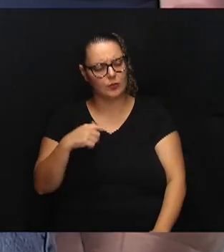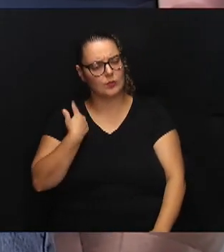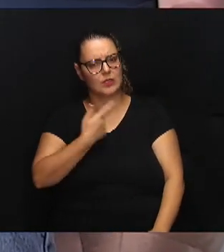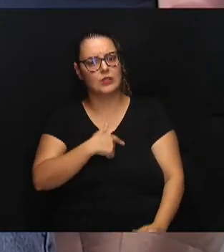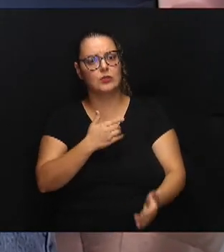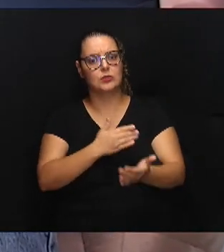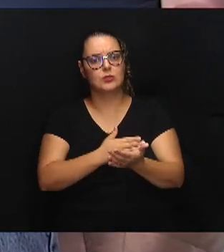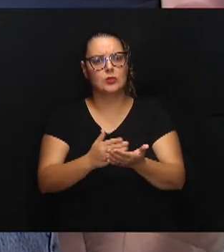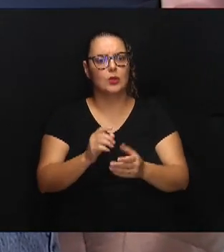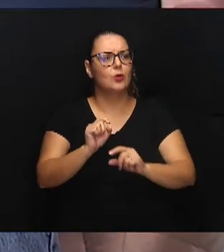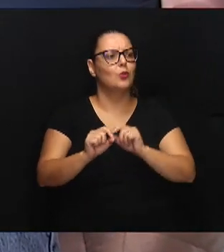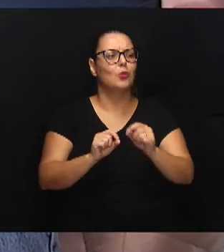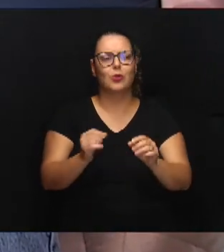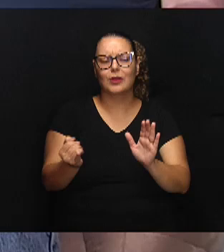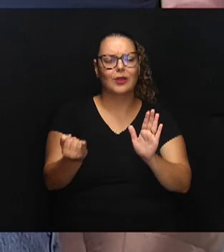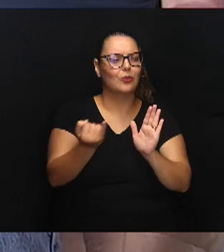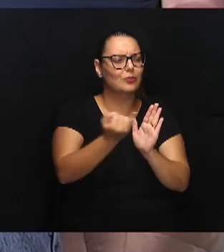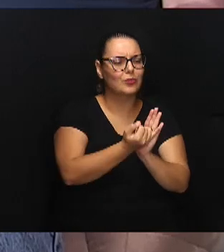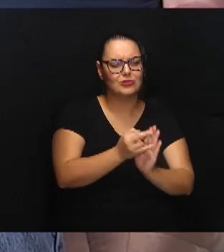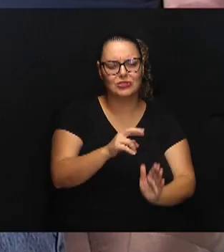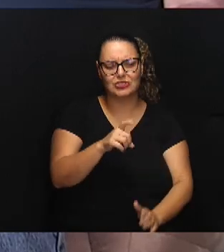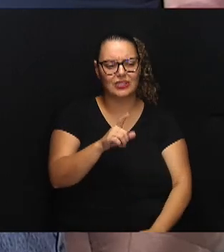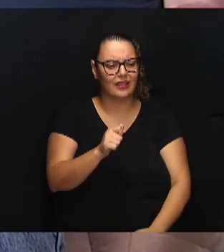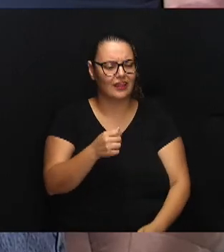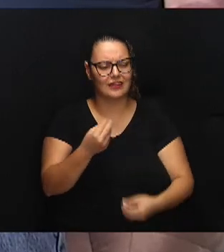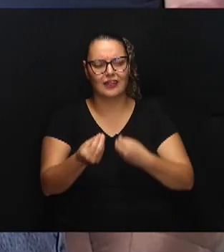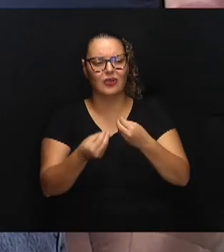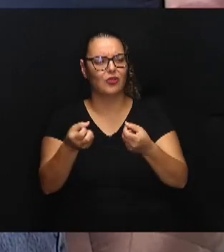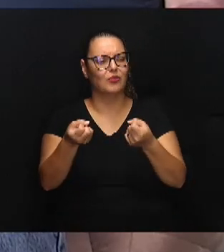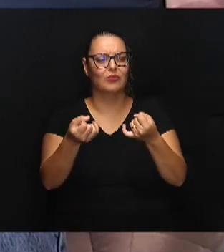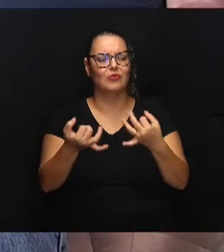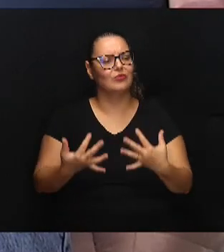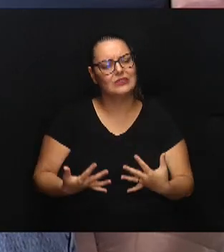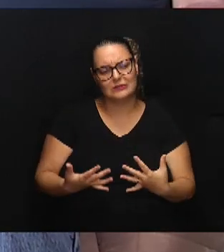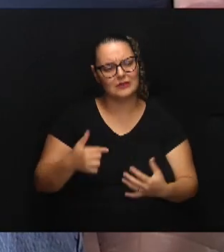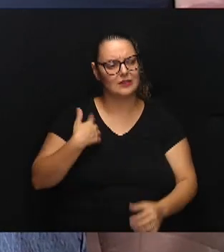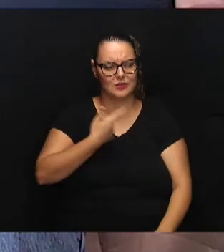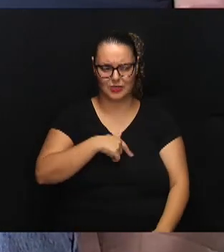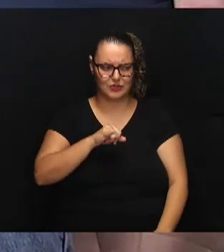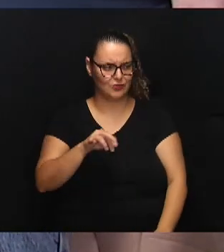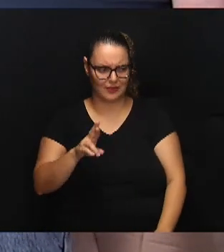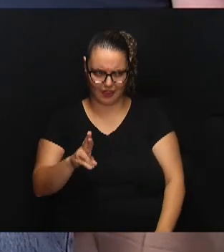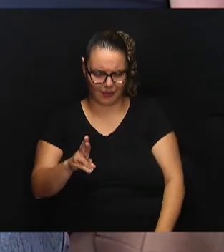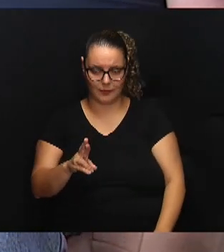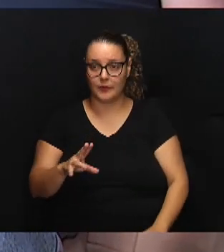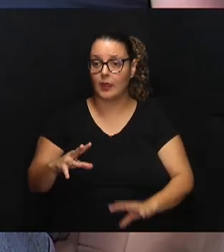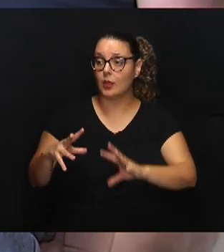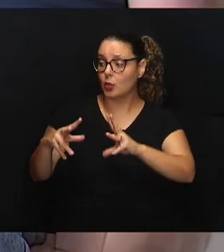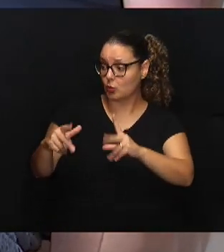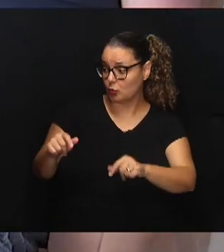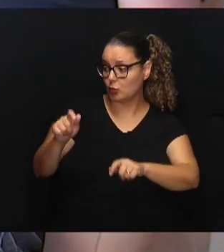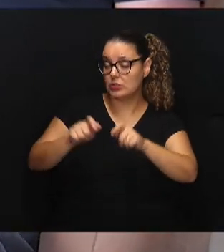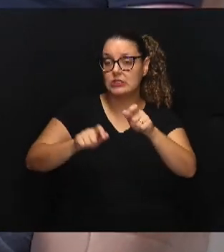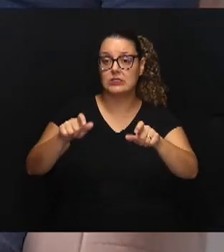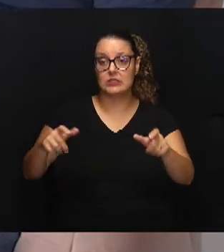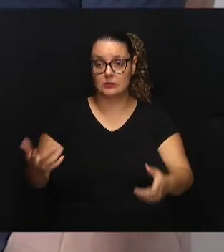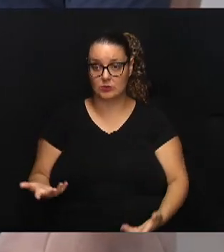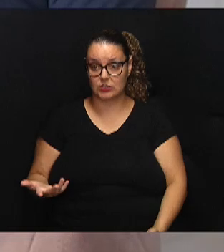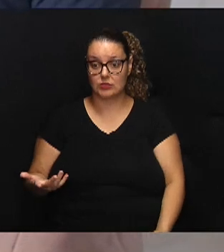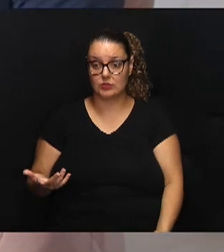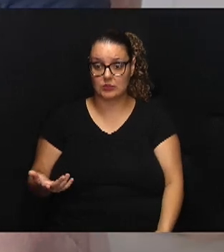começar, o que é o imposto de renda, como que funciona essa declaração do IR? Todas aquelas pessoas que